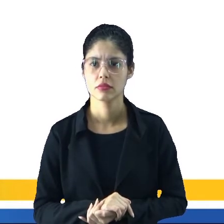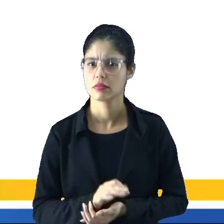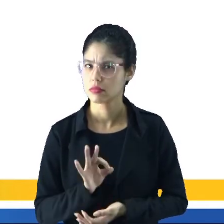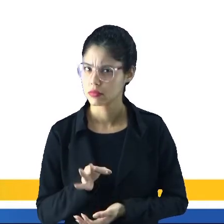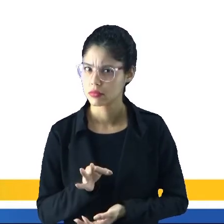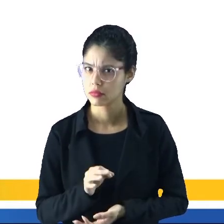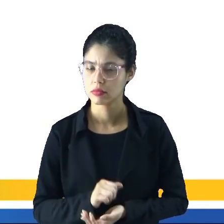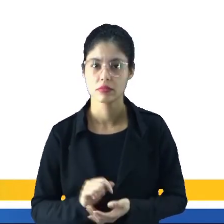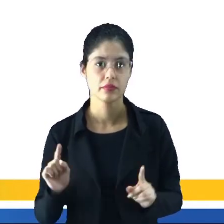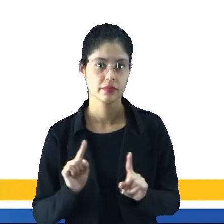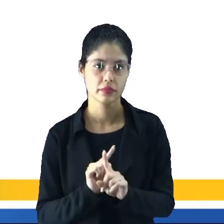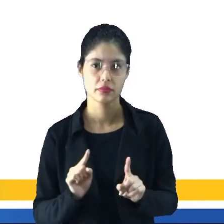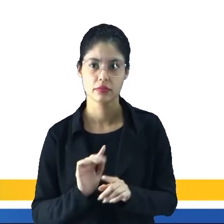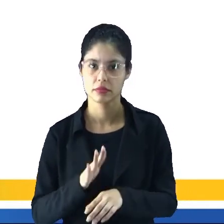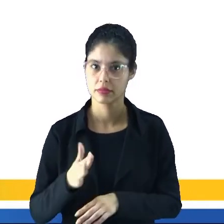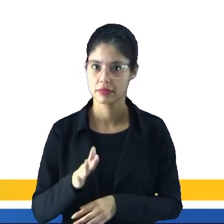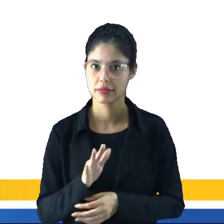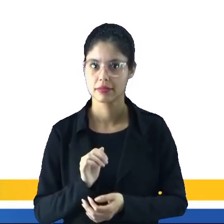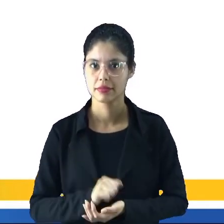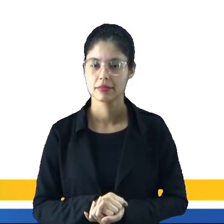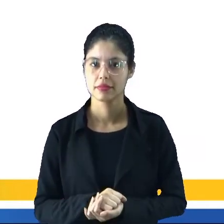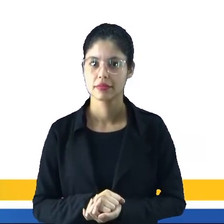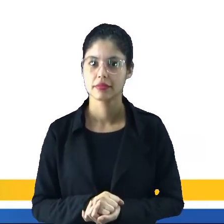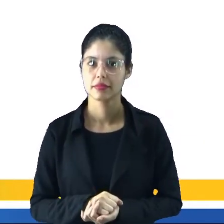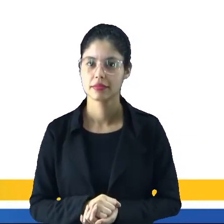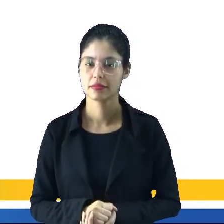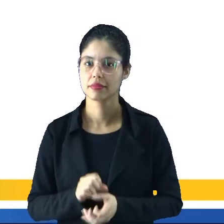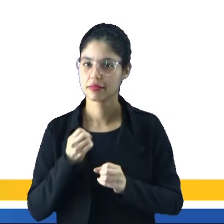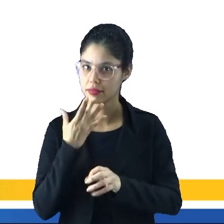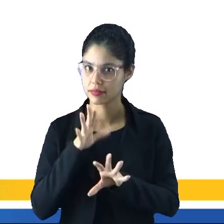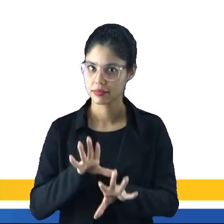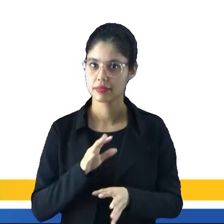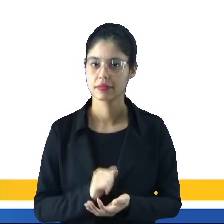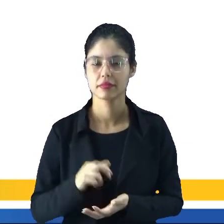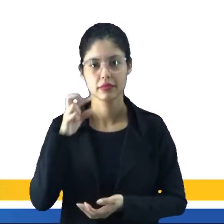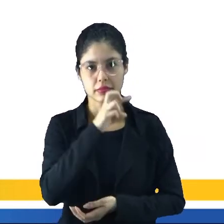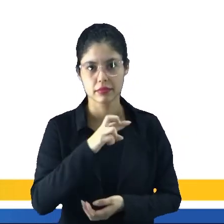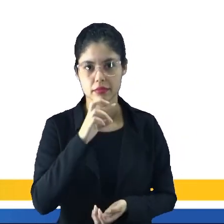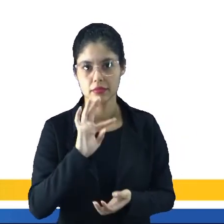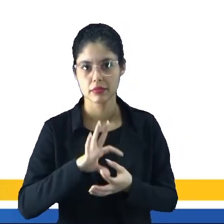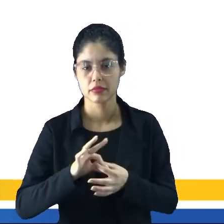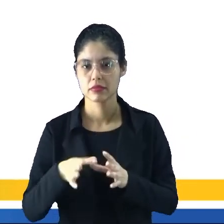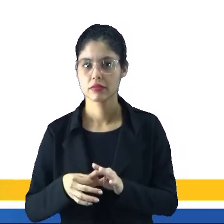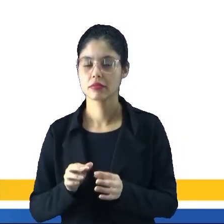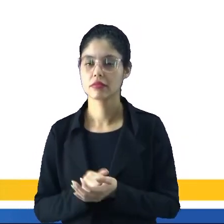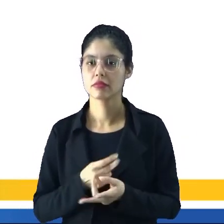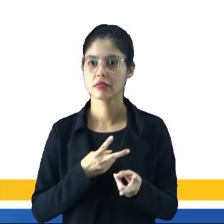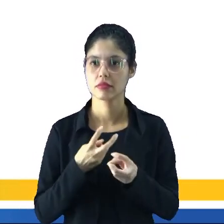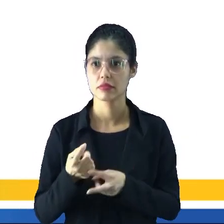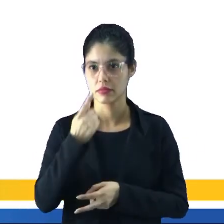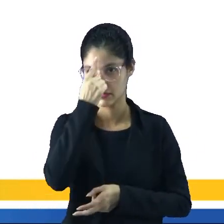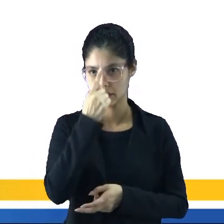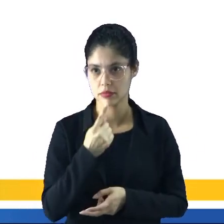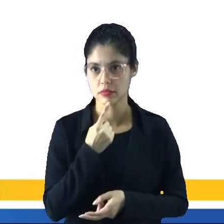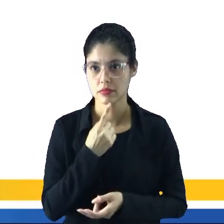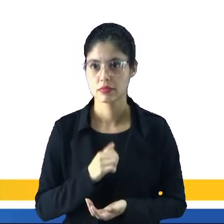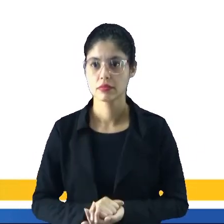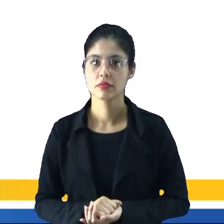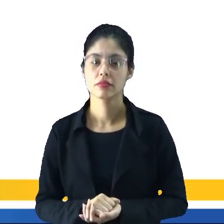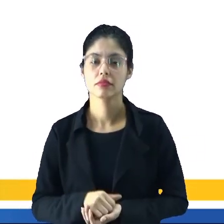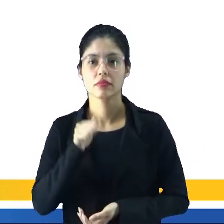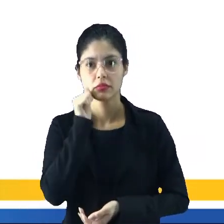certo? Não, mais ou menos. Não é bem assim, né? Vamos analisar aí o contexto. Observem a imagem, tem